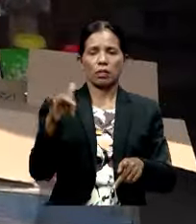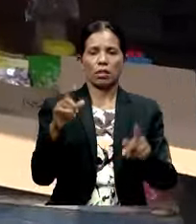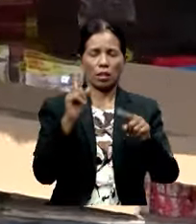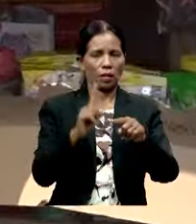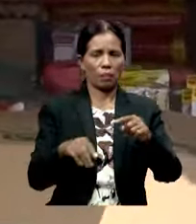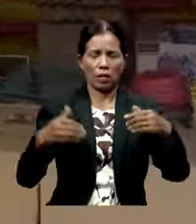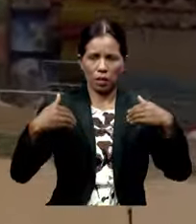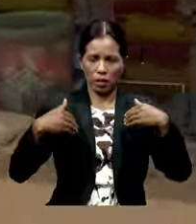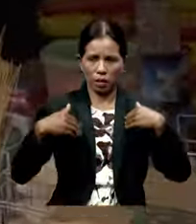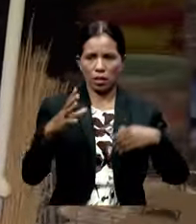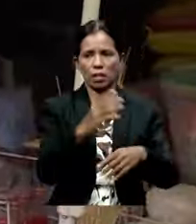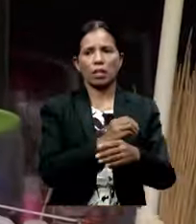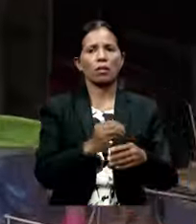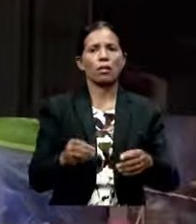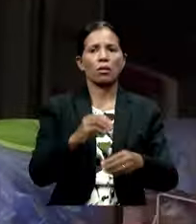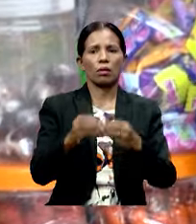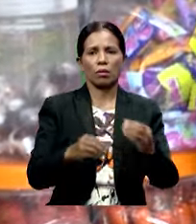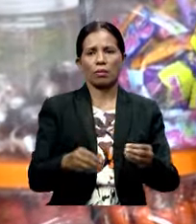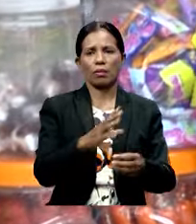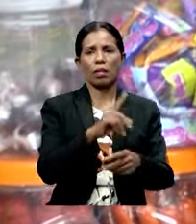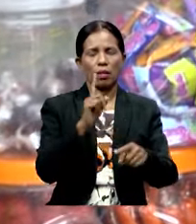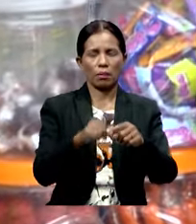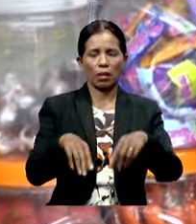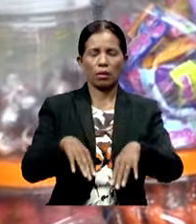e a especulação para preço. No labele obriga